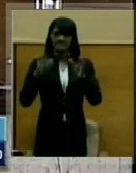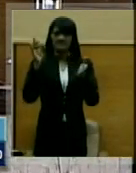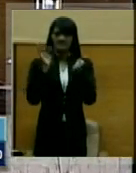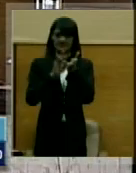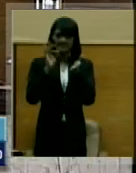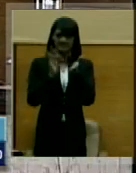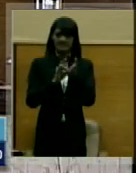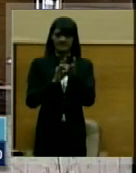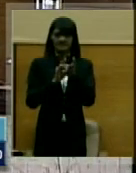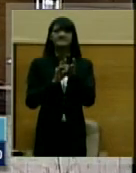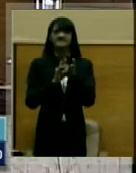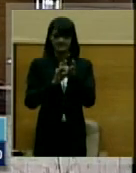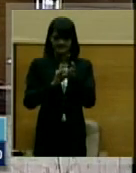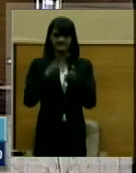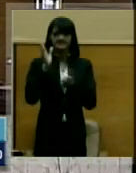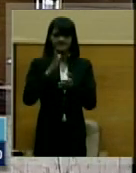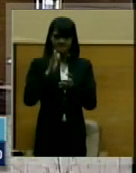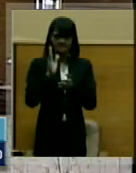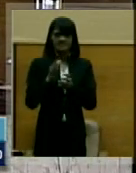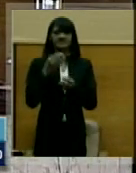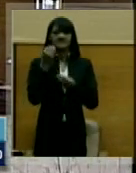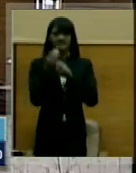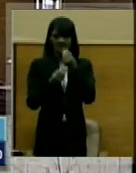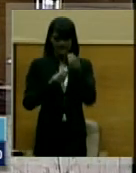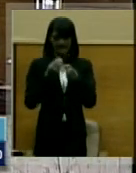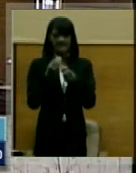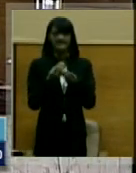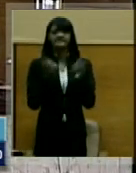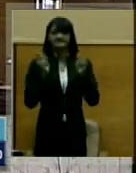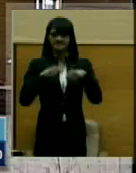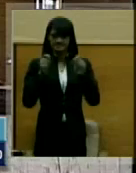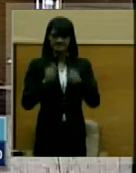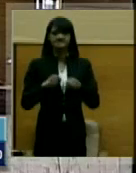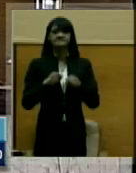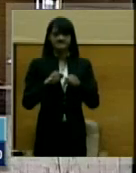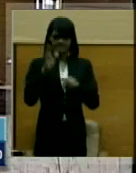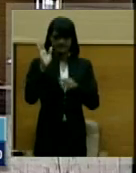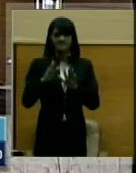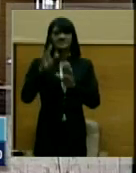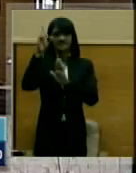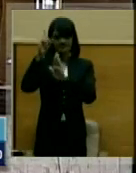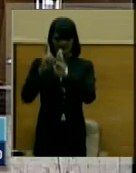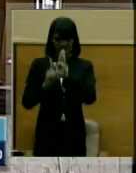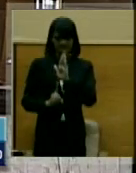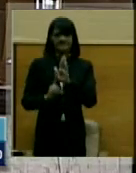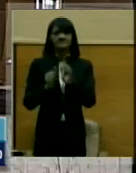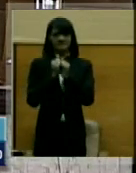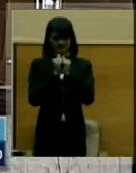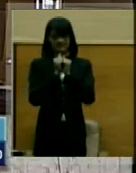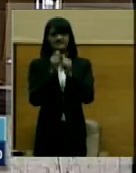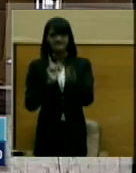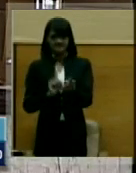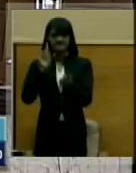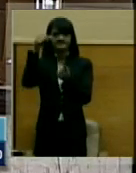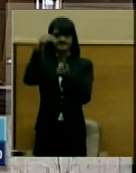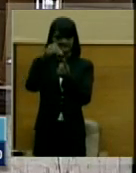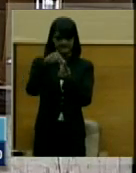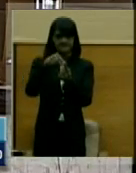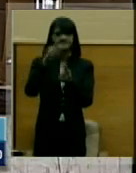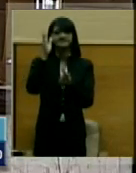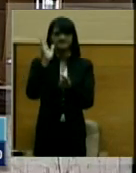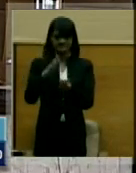que podemos enfrentar muito mais dificuldades do que as outras pessoas sem deficiência para alcançar algum objetivo, devido à